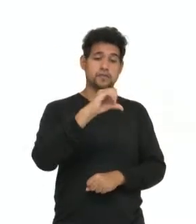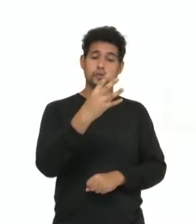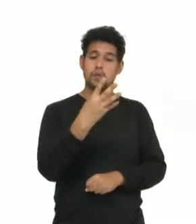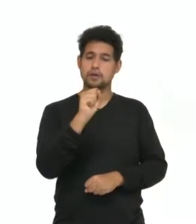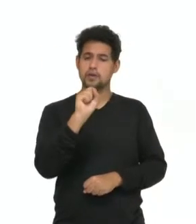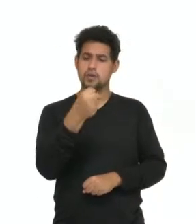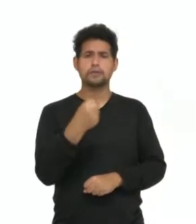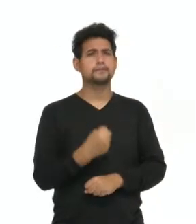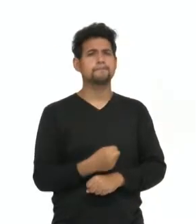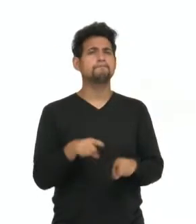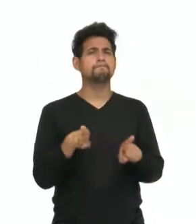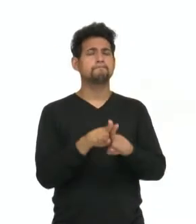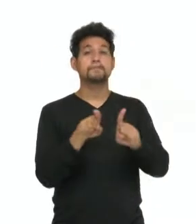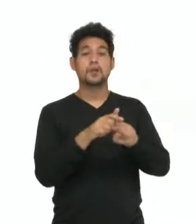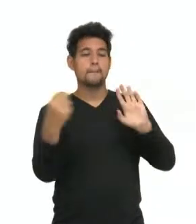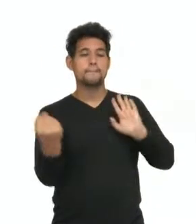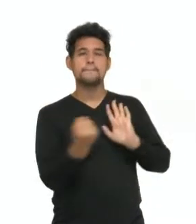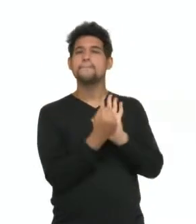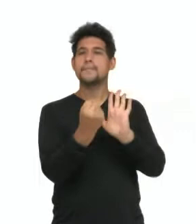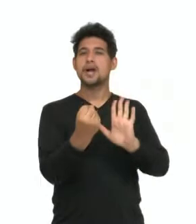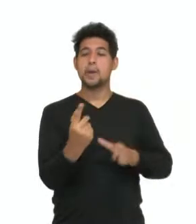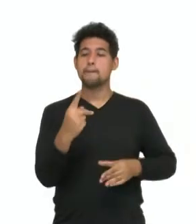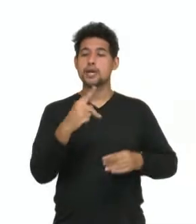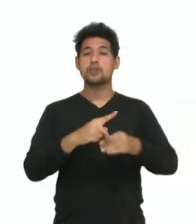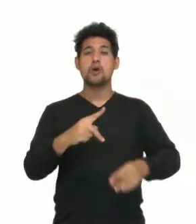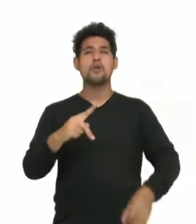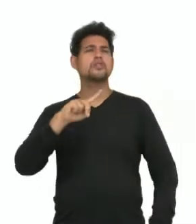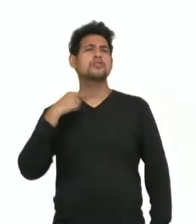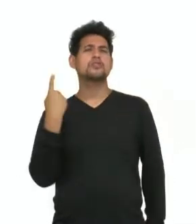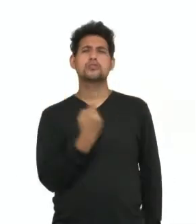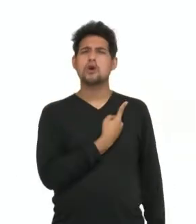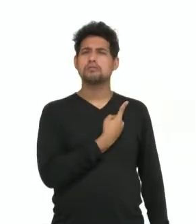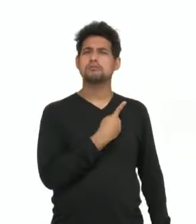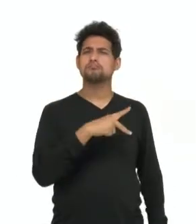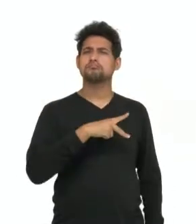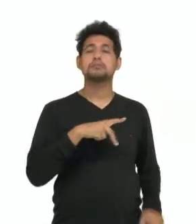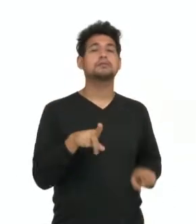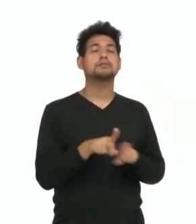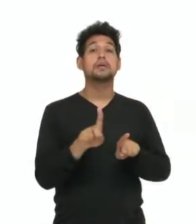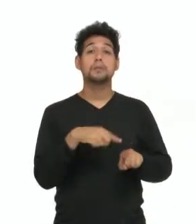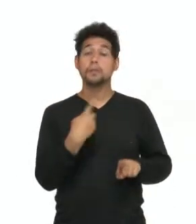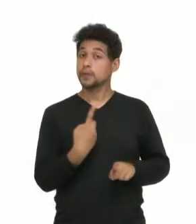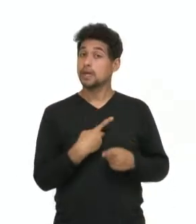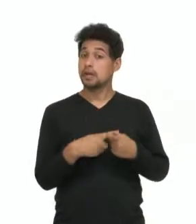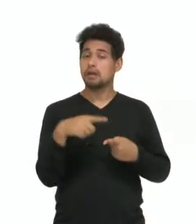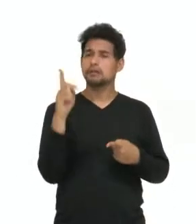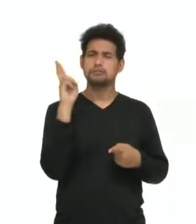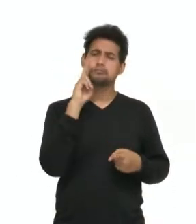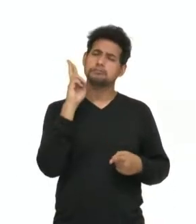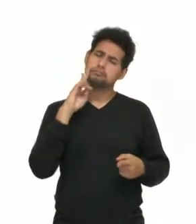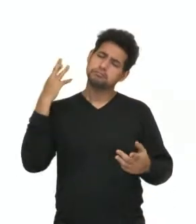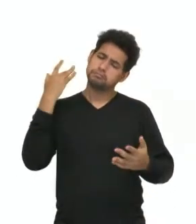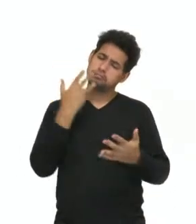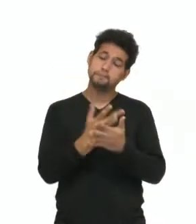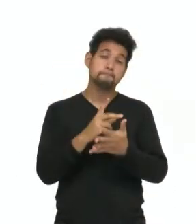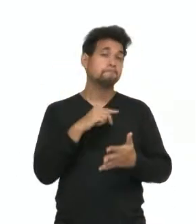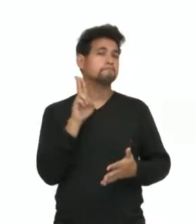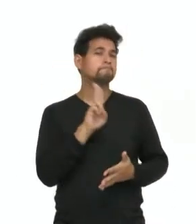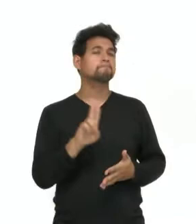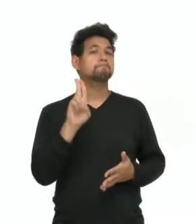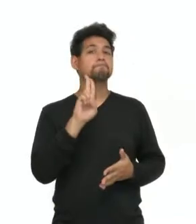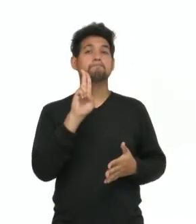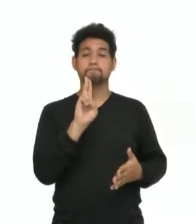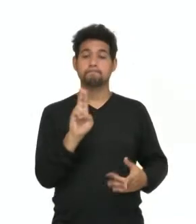1948 com o slogan "O petróleo é nosso", pois é um momento na história do nosso país onde ocorre uma